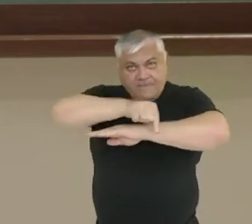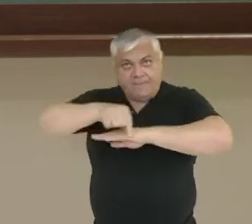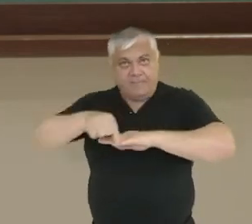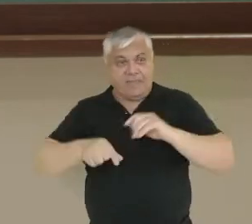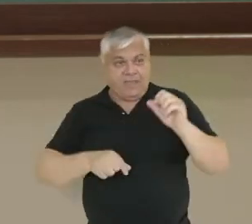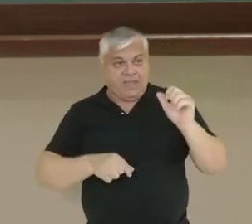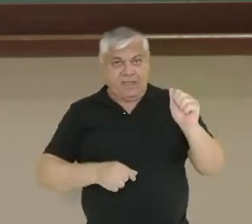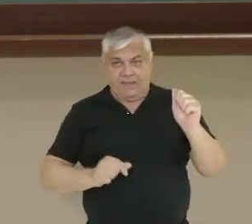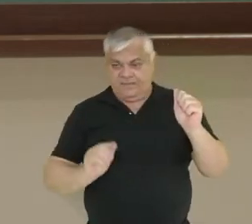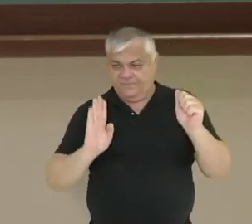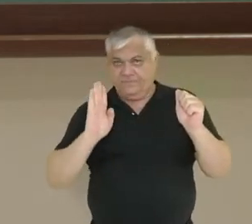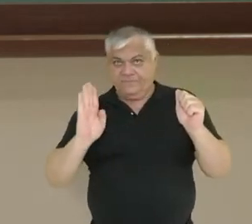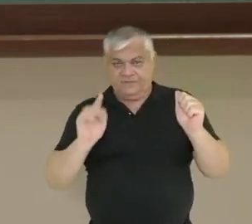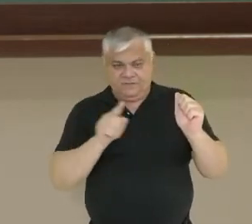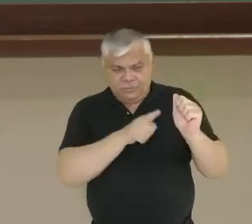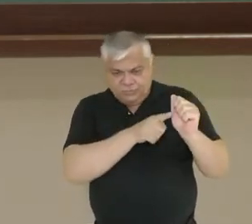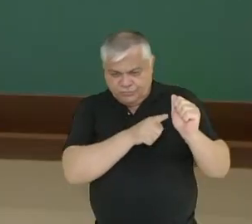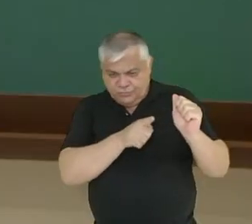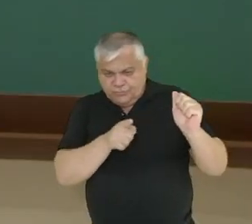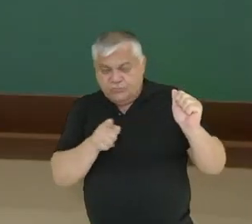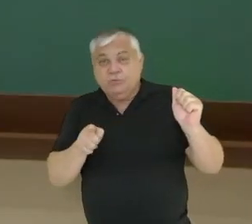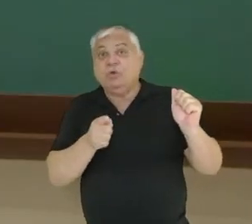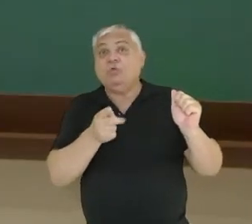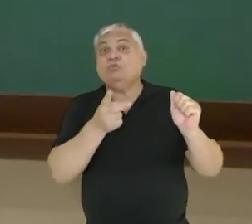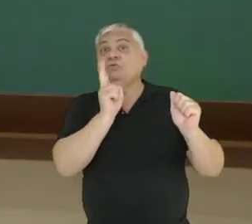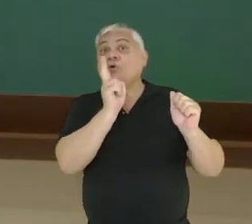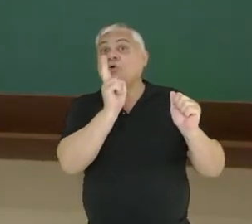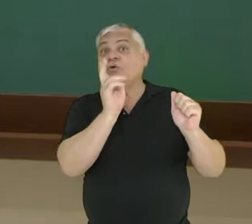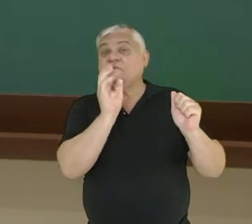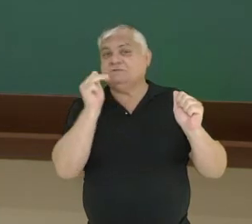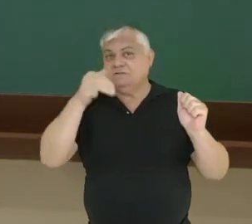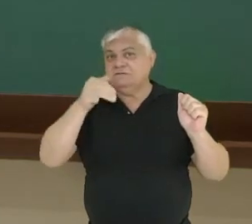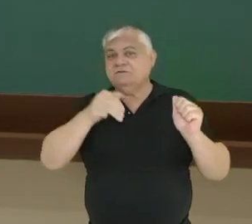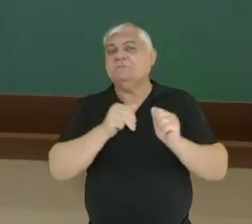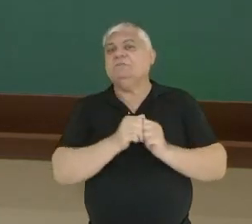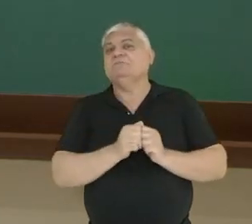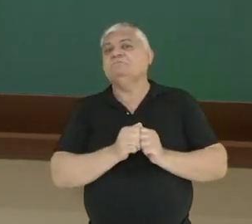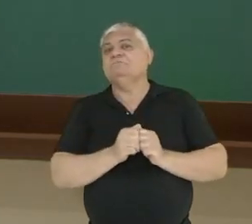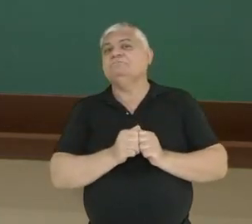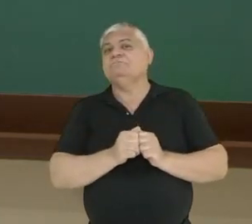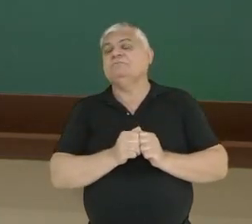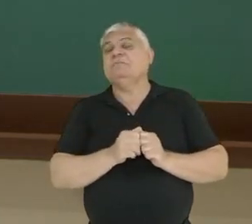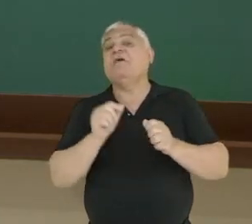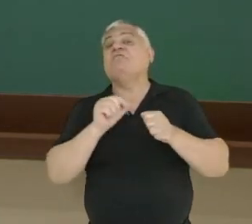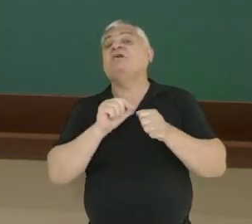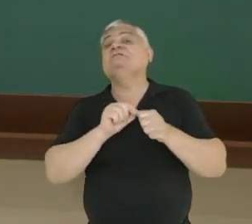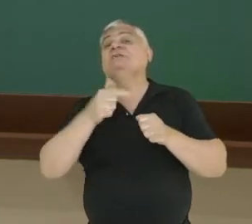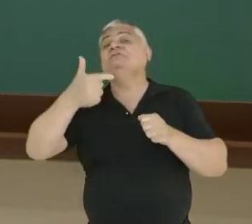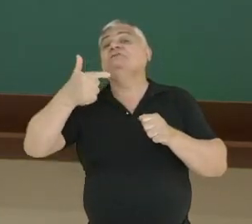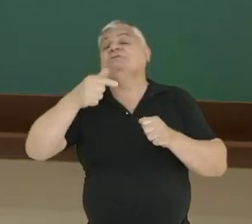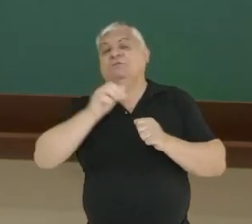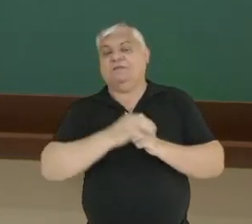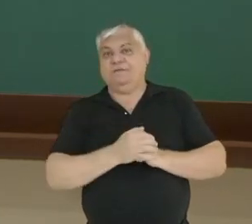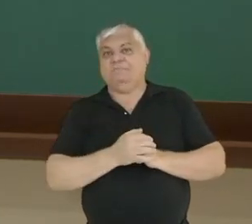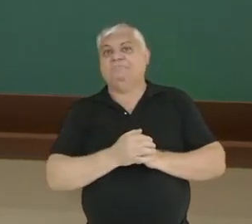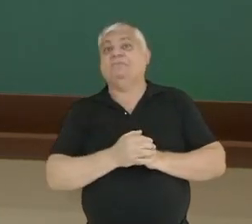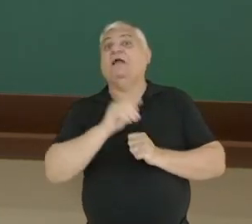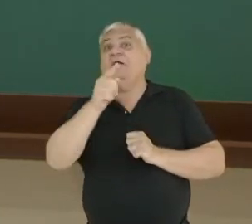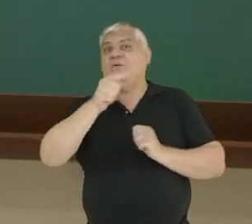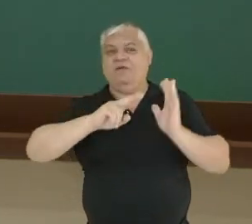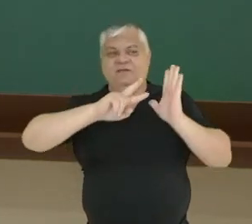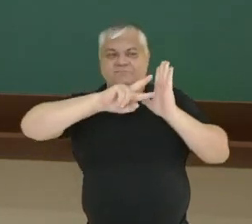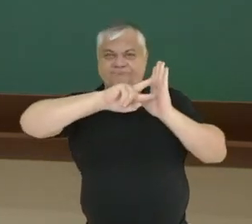até B, no valor de 2 centímetros, qual que é o próximo passo? Você vai pegar o seu